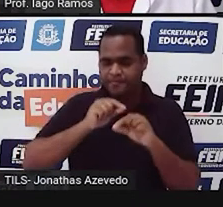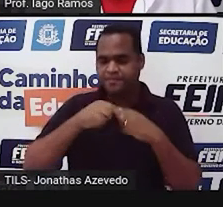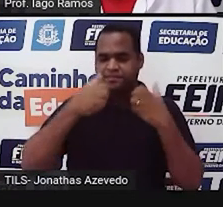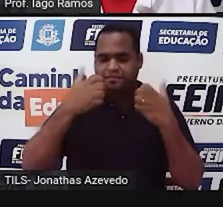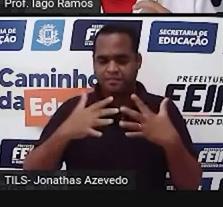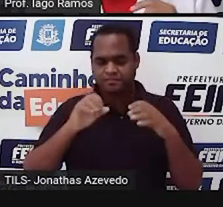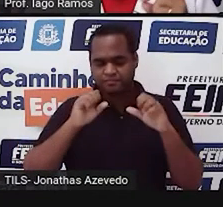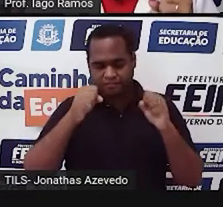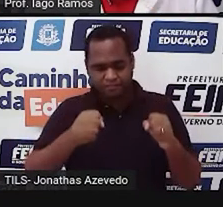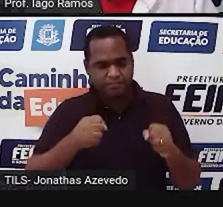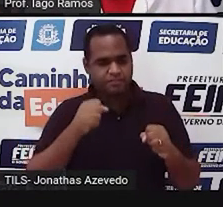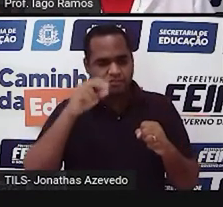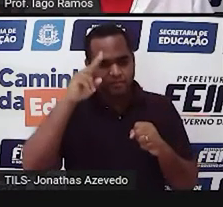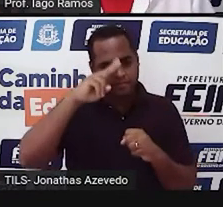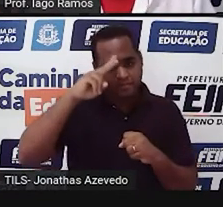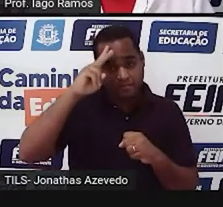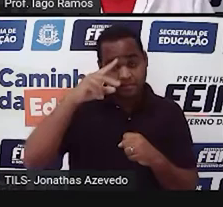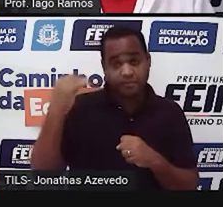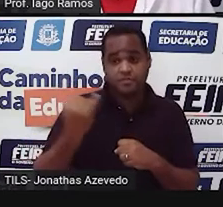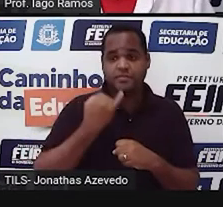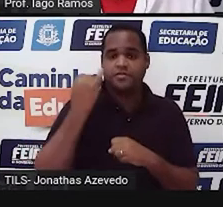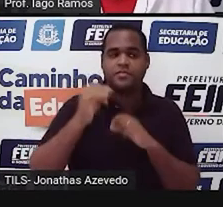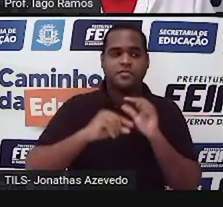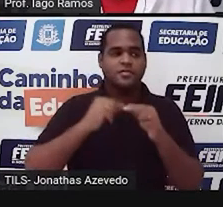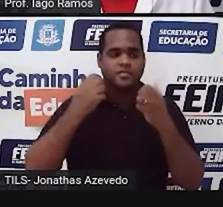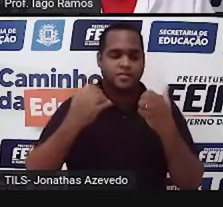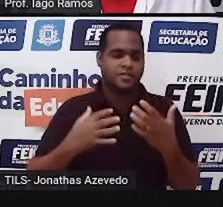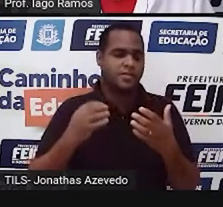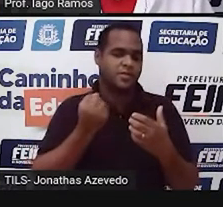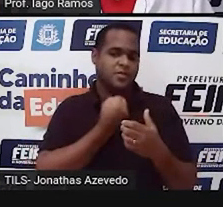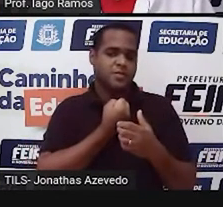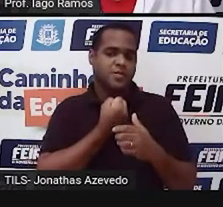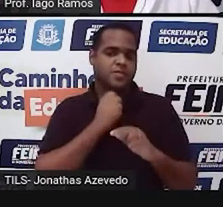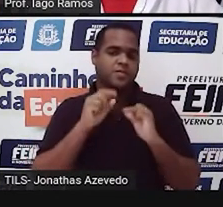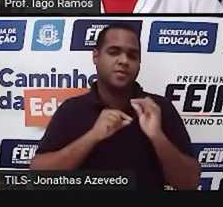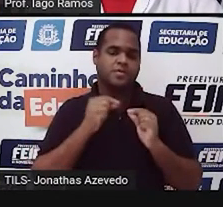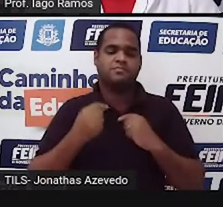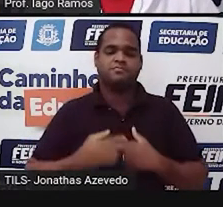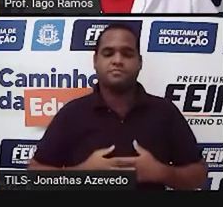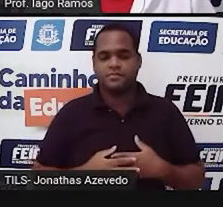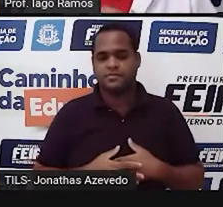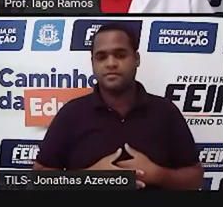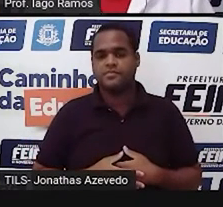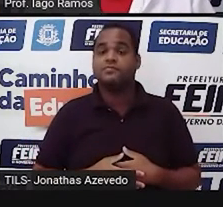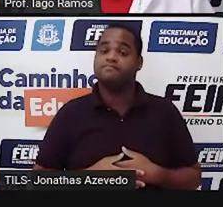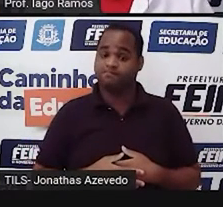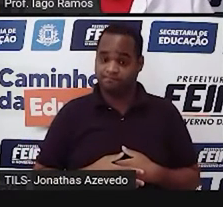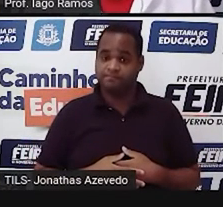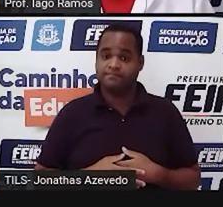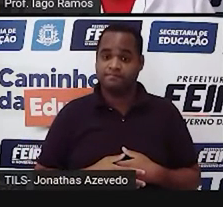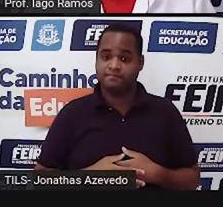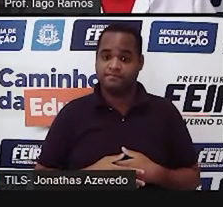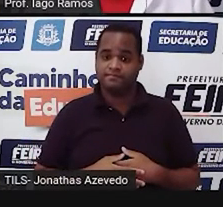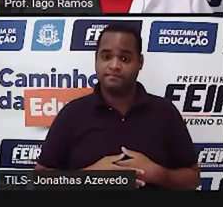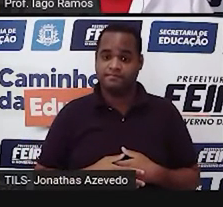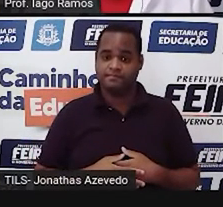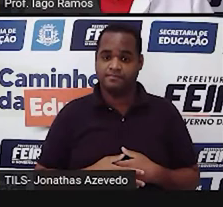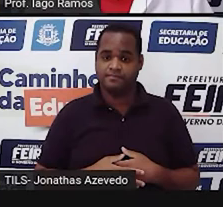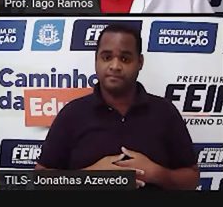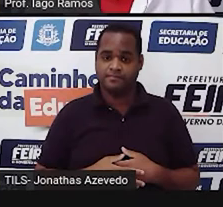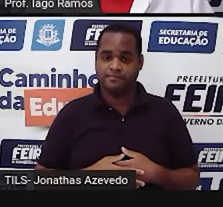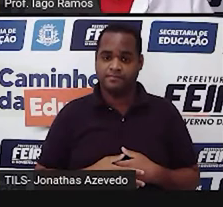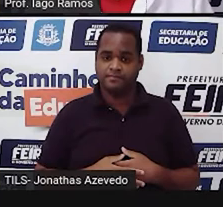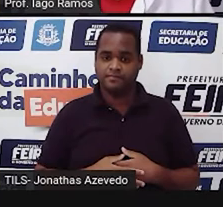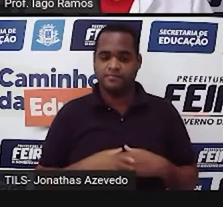tentando lembrar Qual é esse tipo de número tá do mesmo jeitinho do